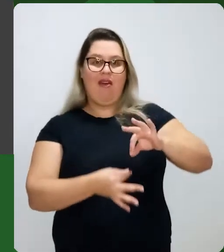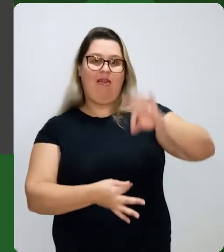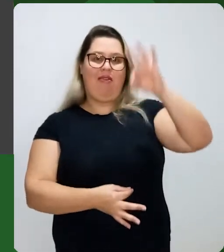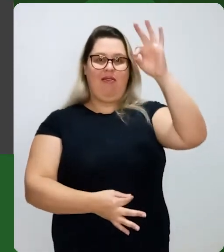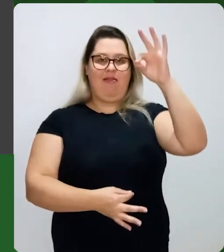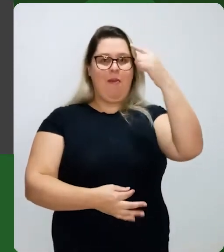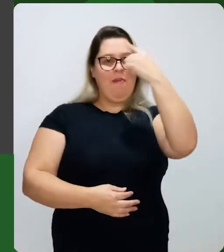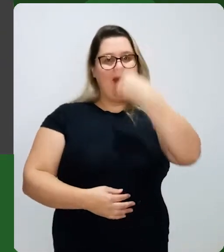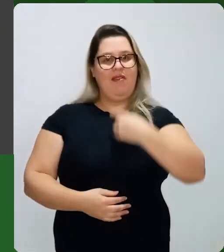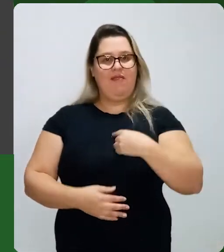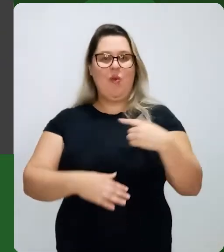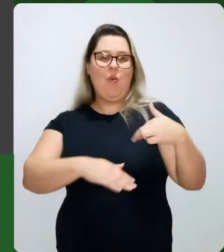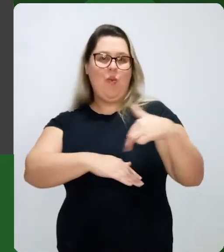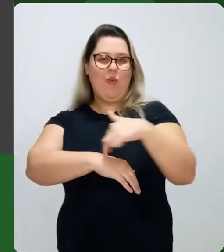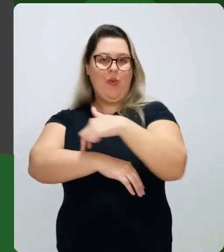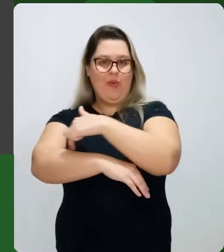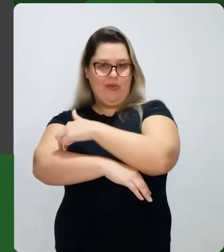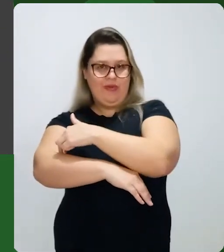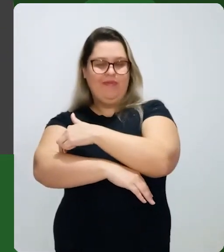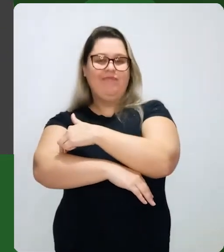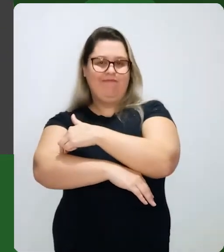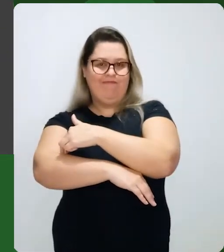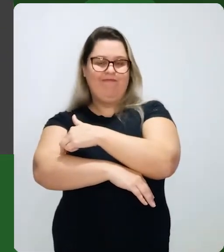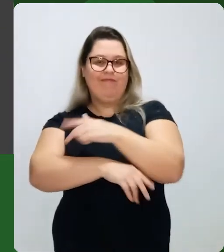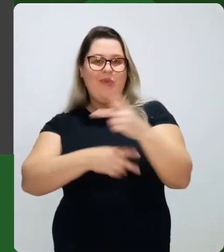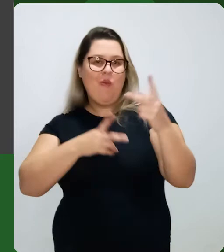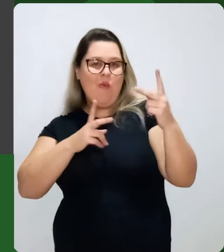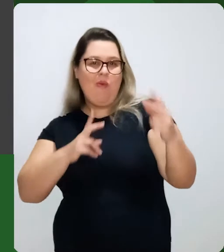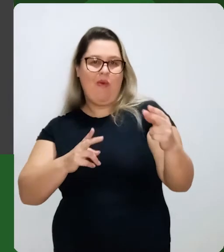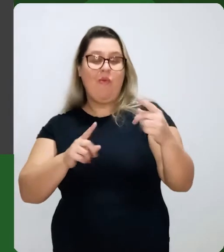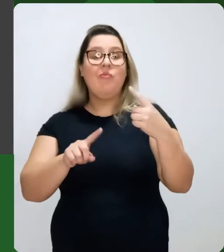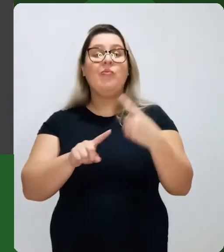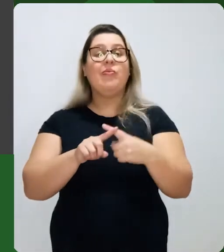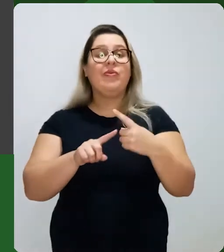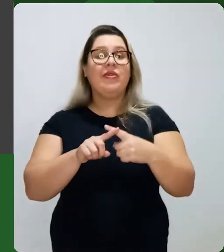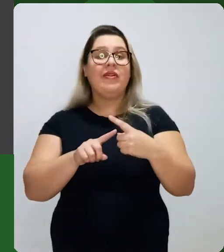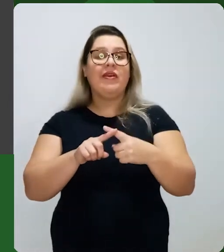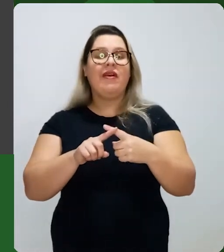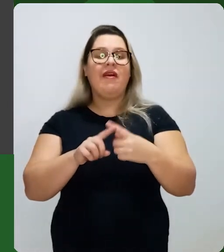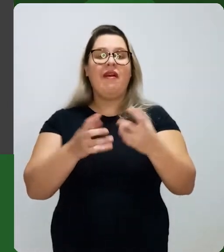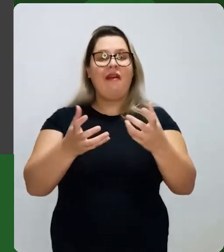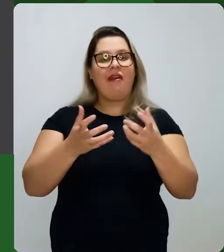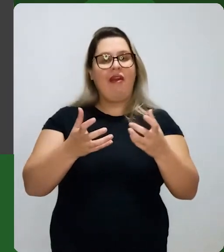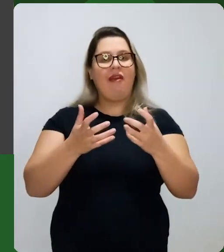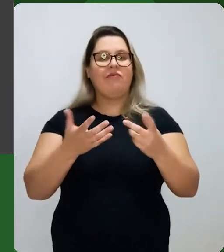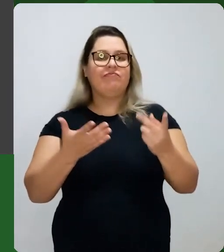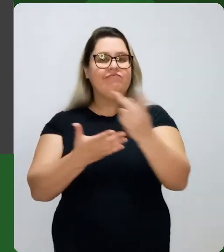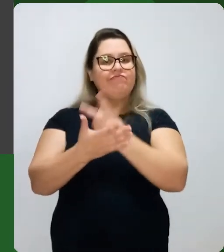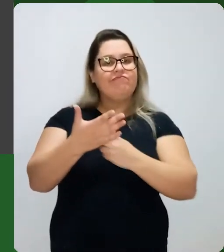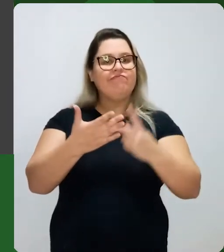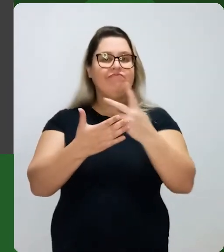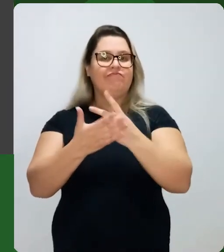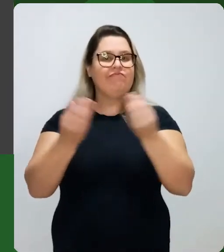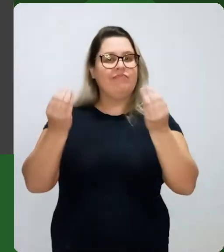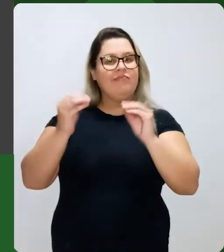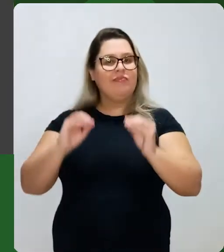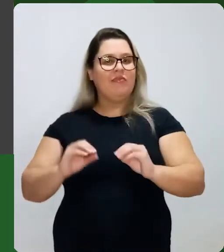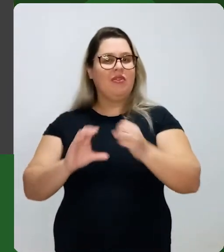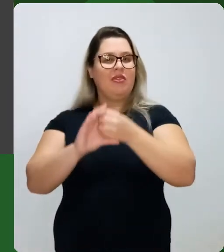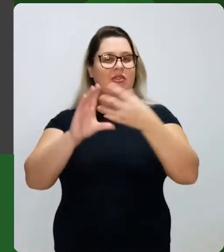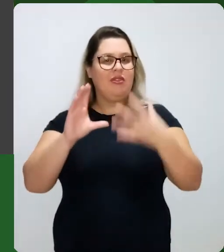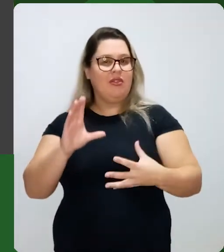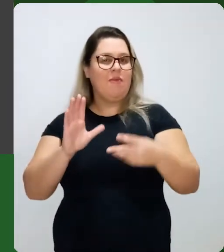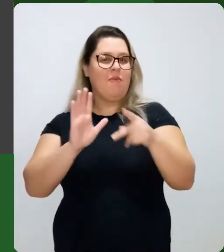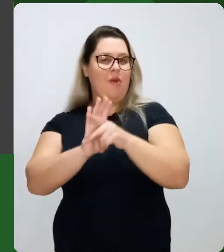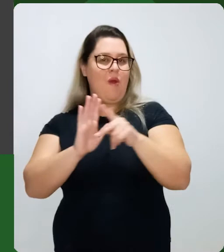ao perfil de uma modelo mesmo. A fim de estilização, de procurar também colocar